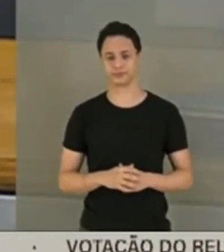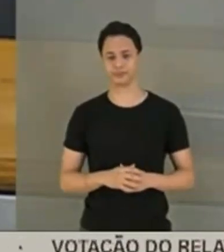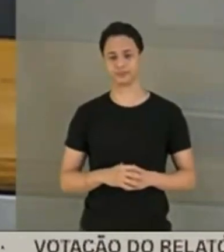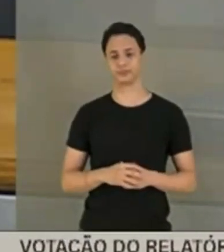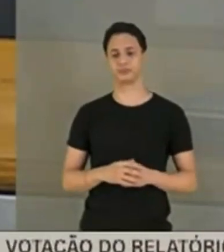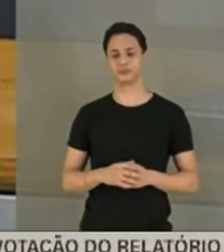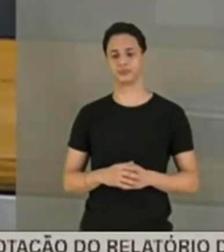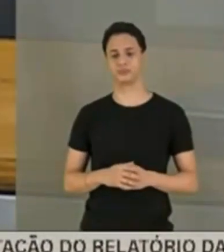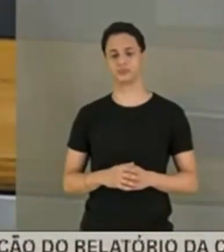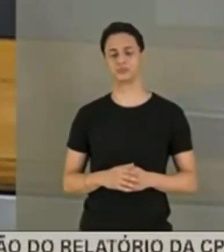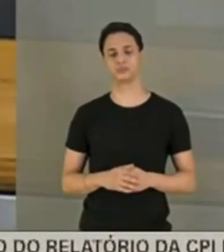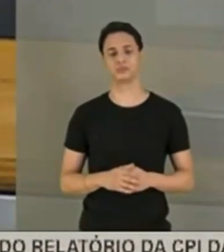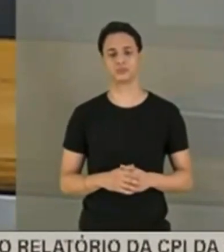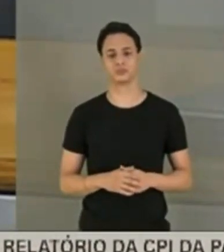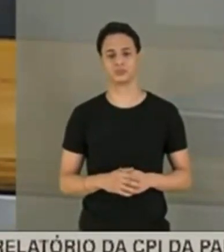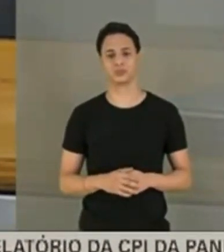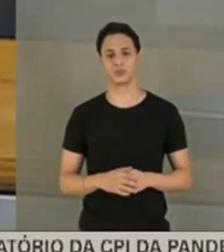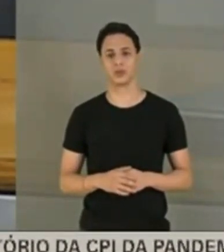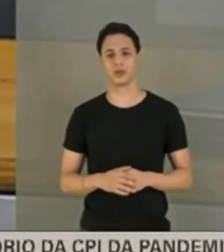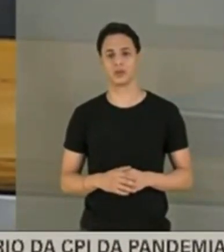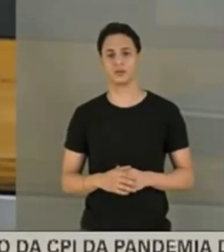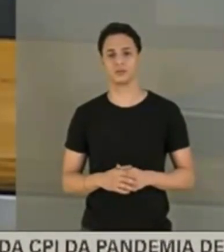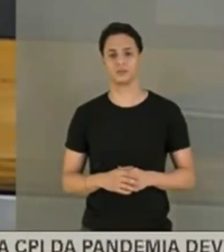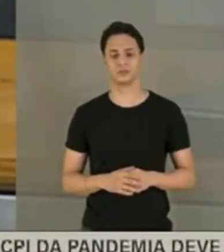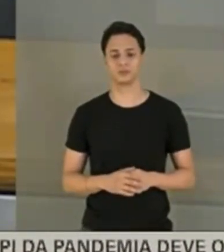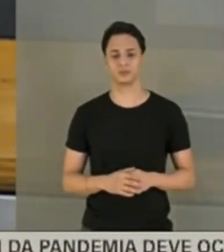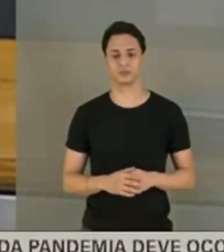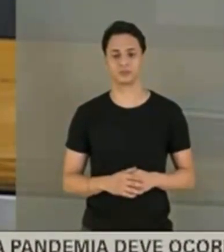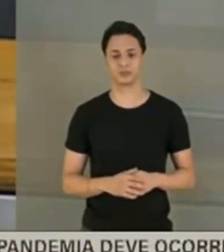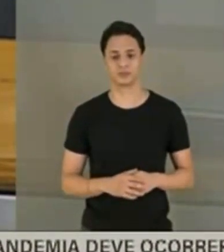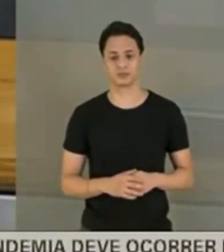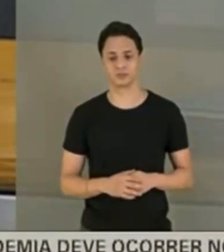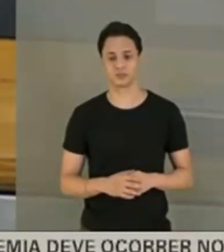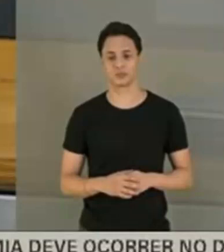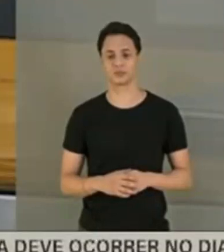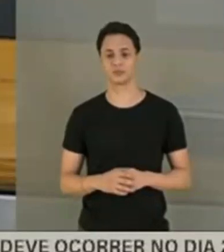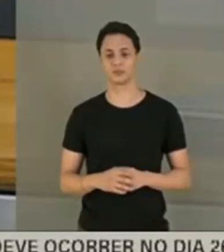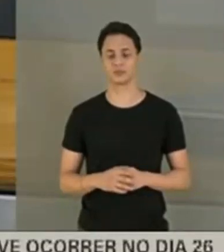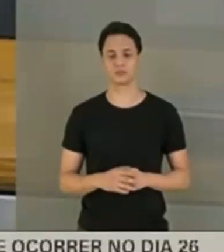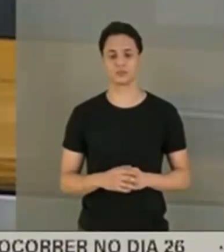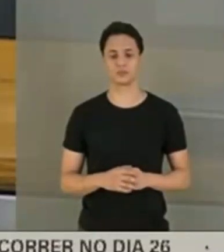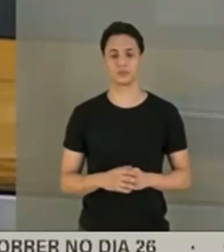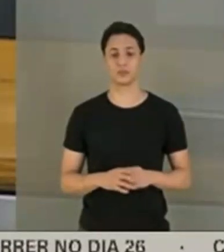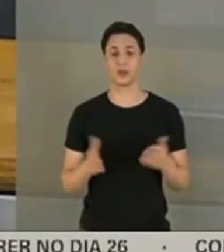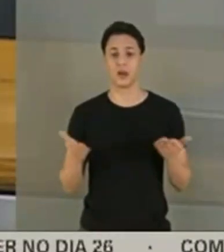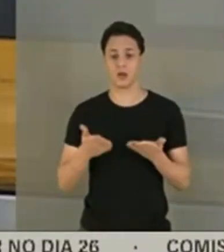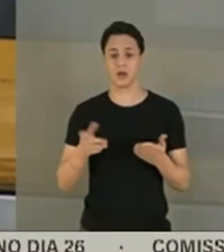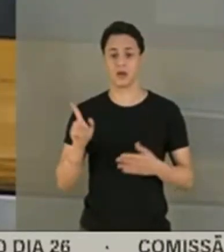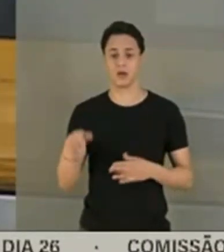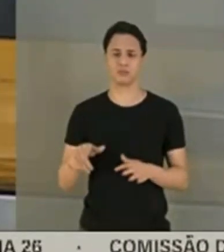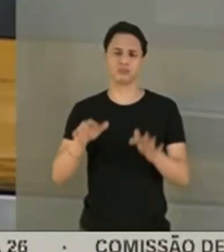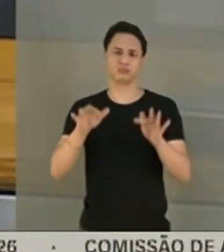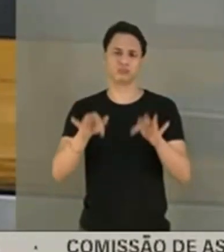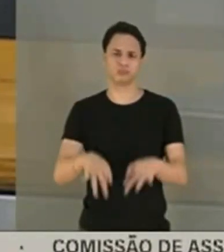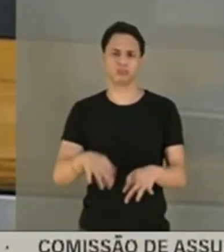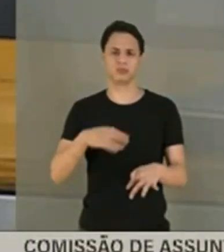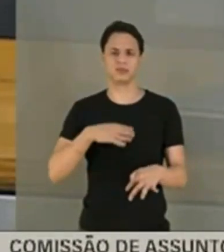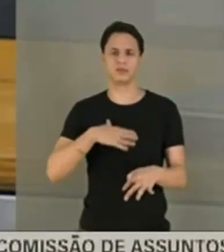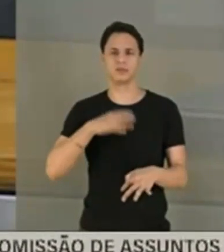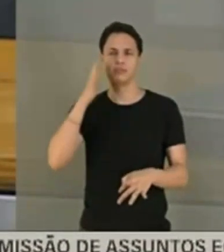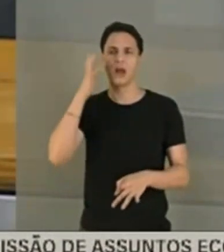mas esse aqui é o retrato do final dessa CPI, um retrato